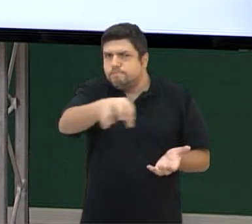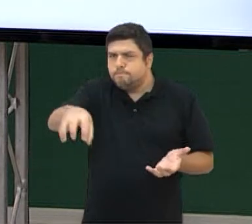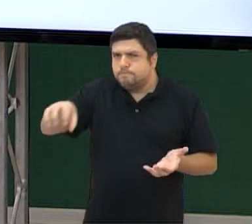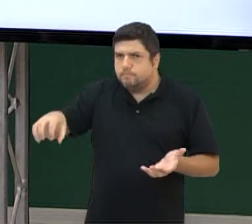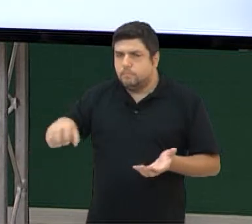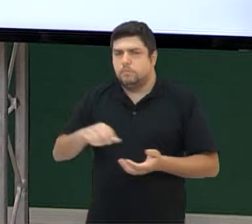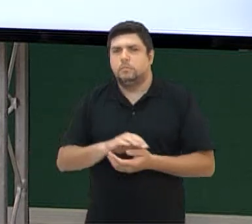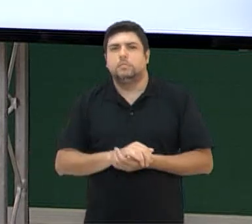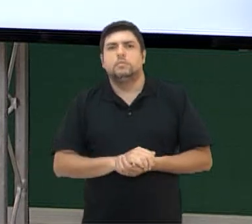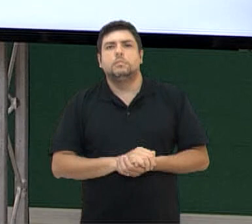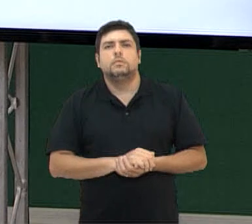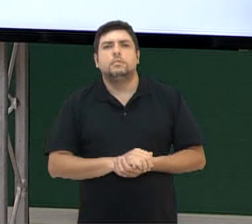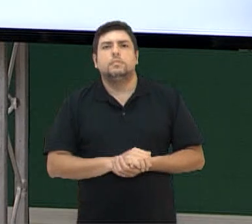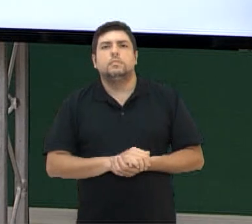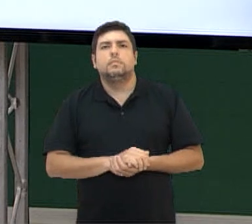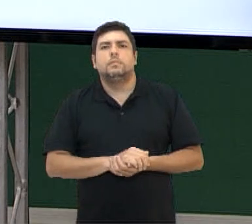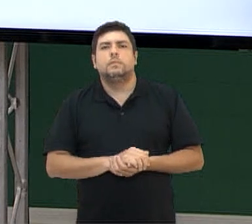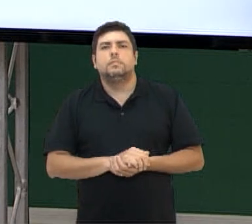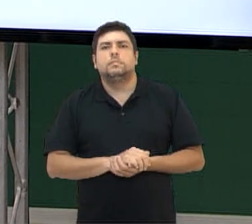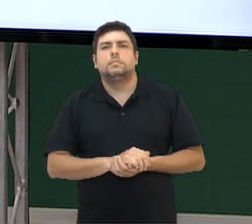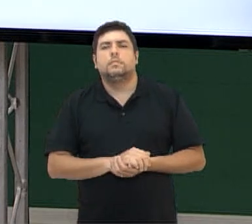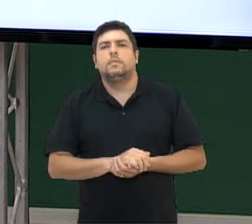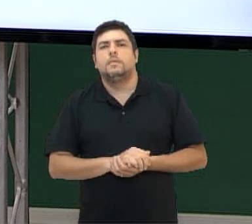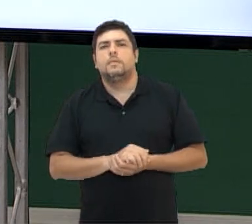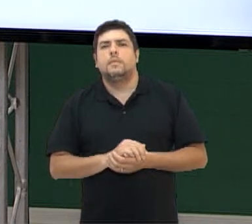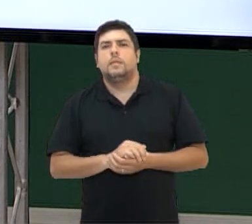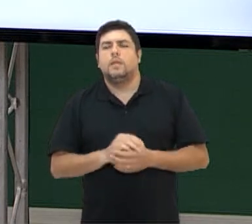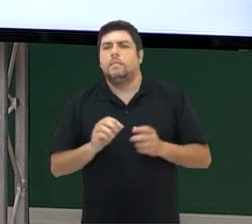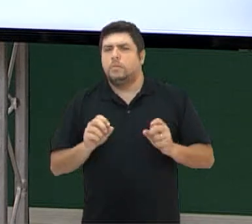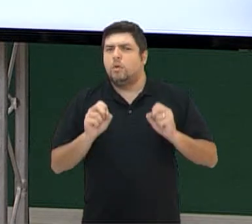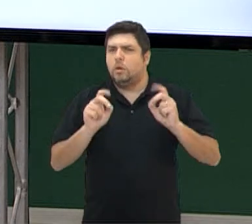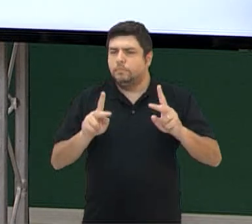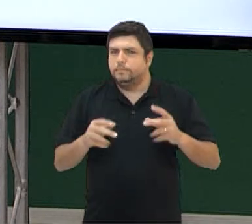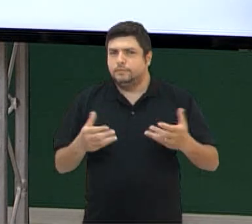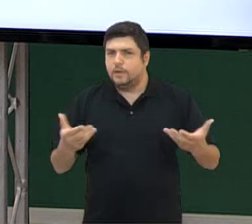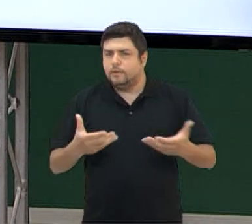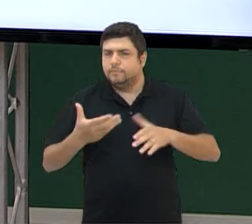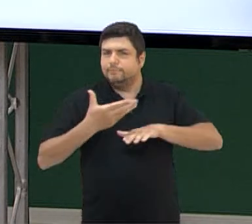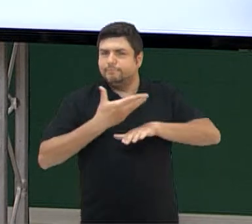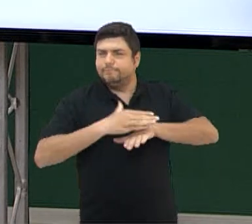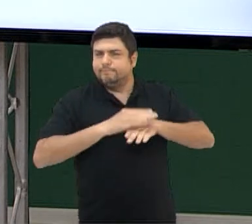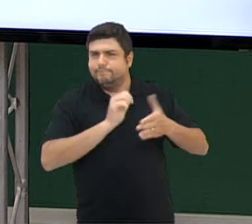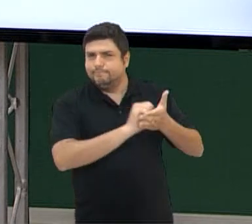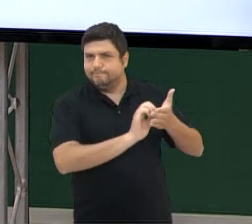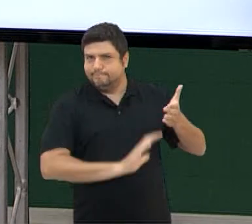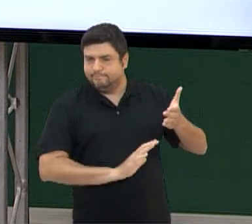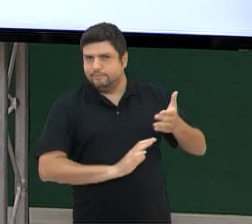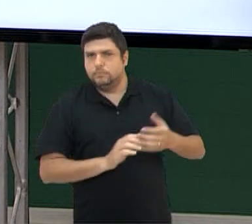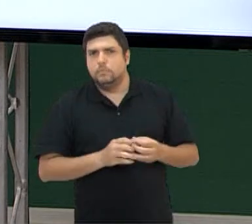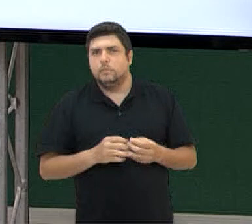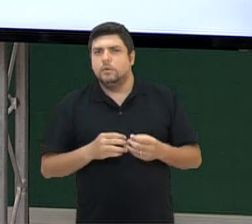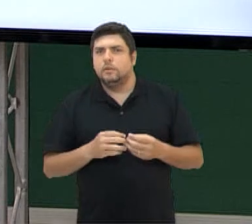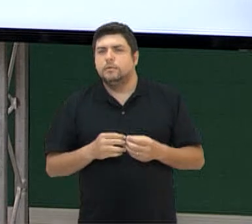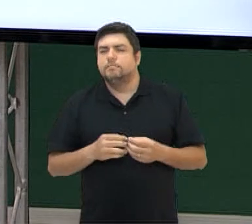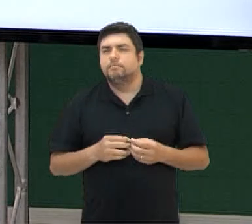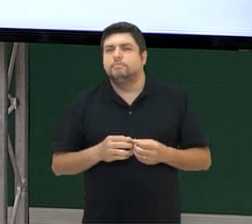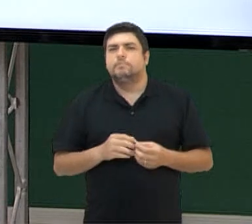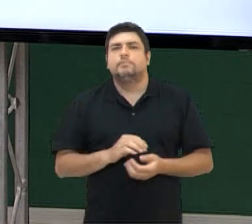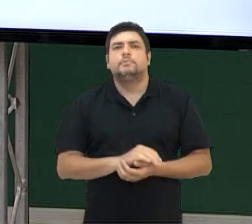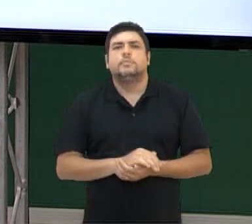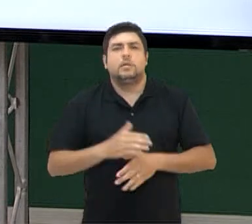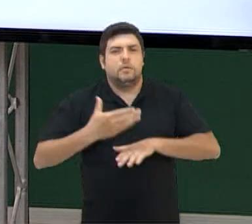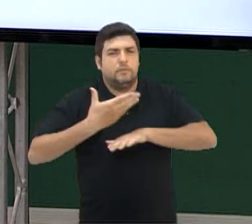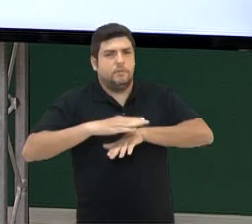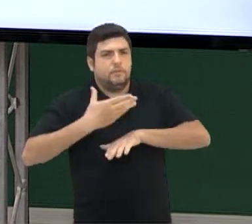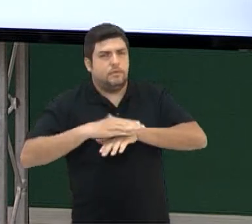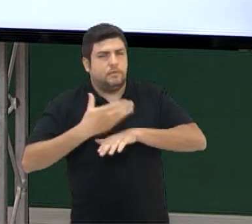Turma, fazendo essa introdução para vocês, eu gostaria já de propor uma atividade. Né? Vamos fazer a coisa ficar dinâmica e não ficar parada.